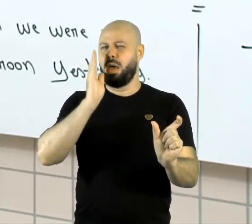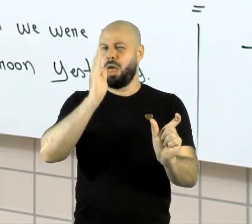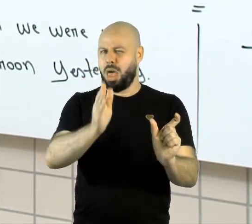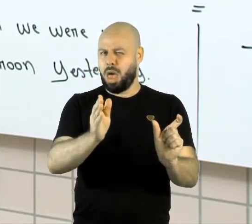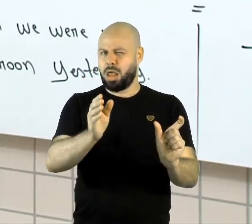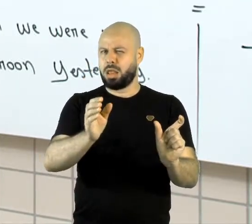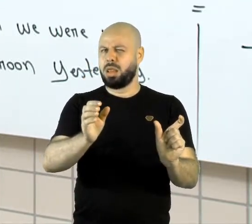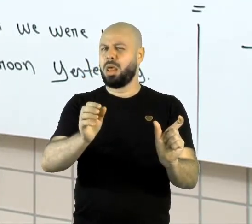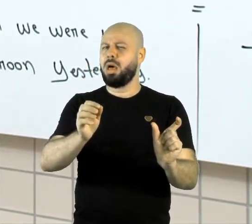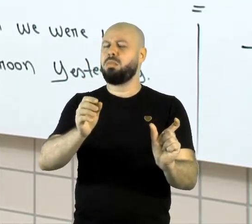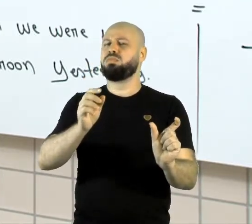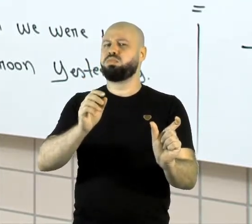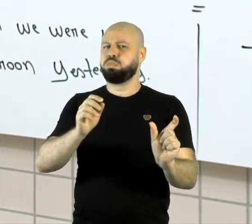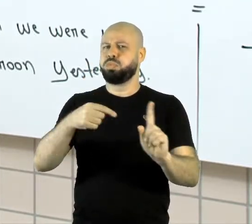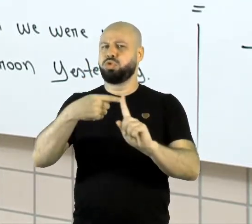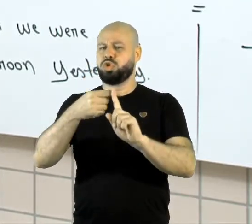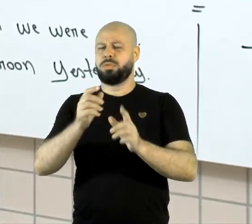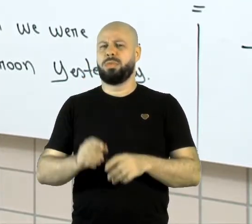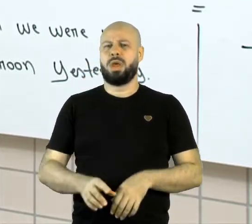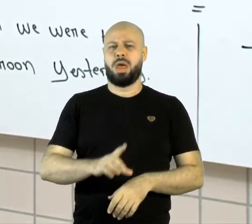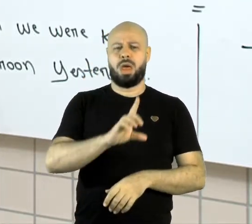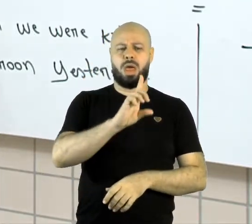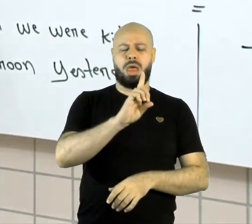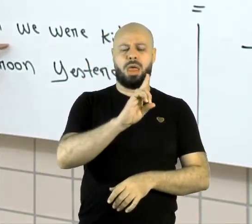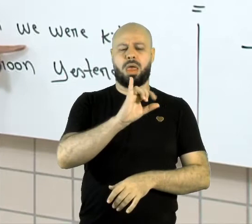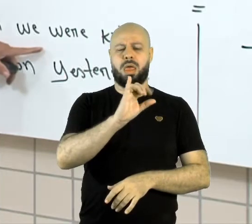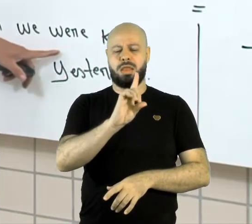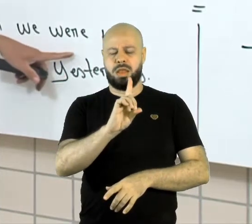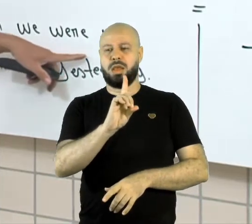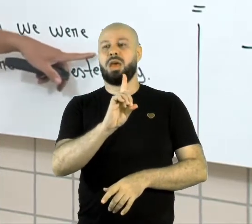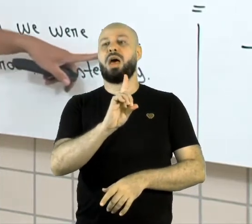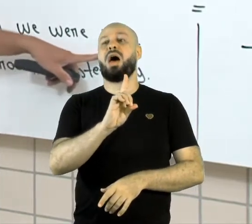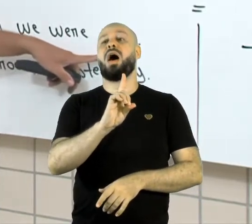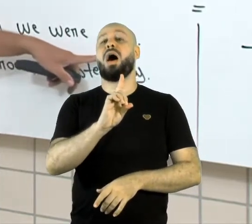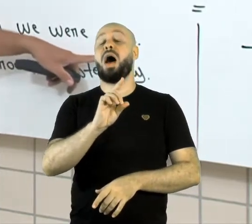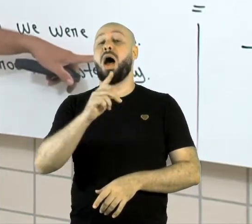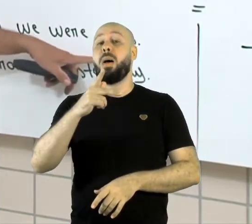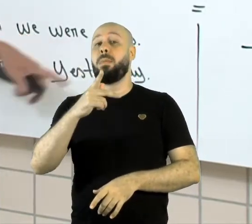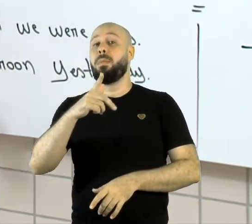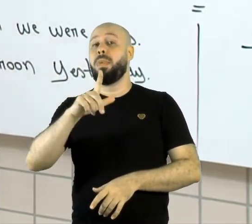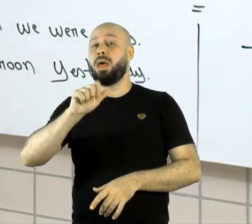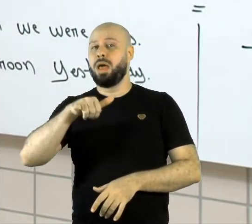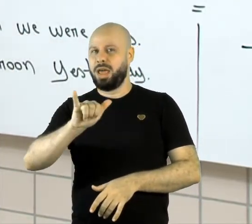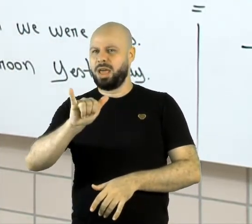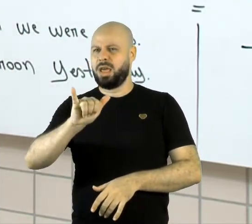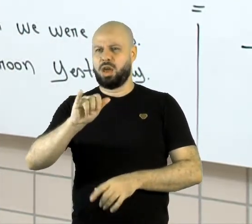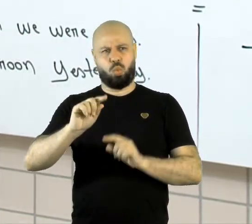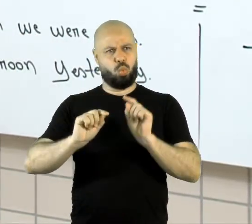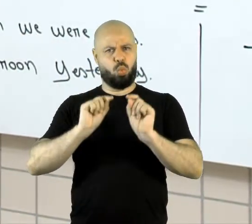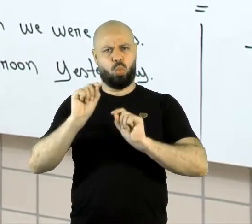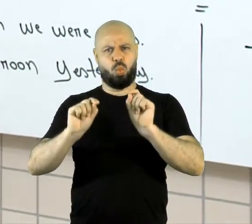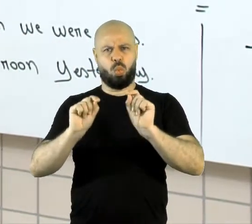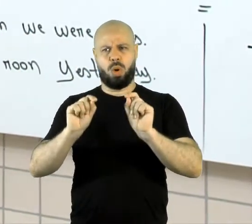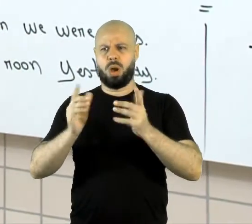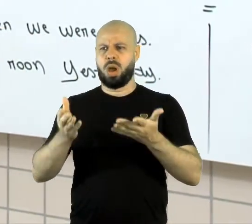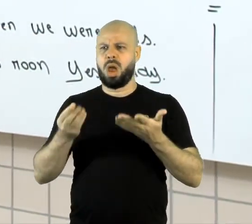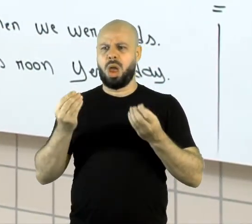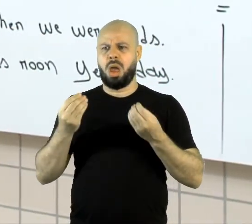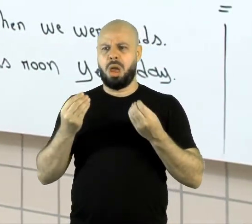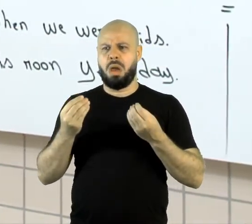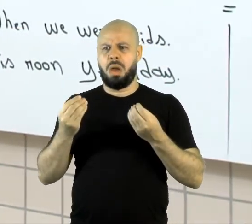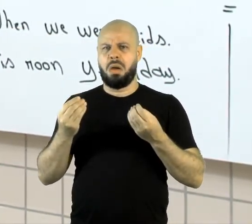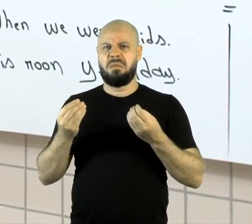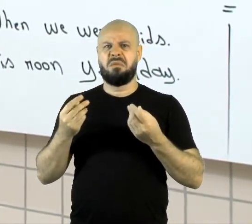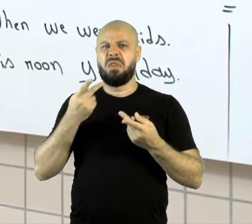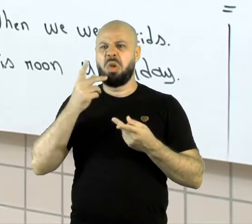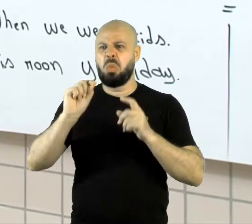We did not play volleyball when we were kids. Opa, Teacher Jailson, o que você